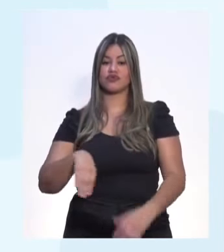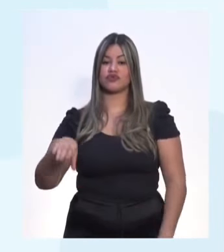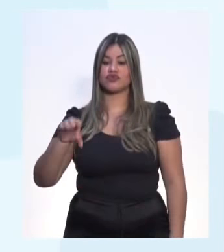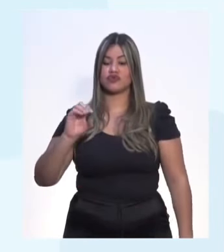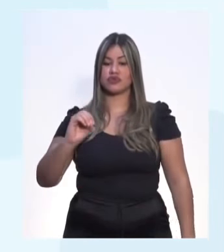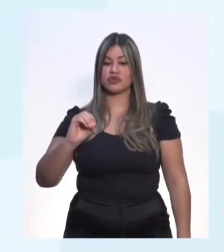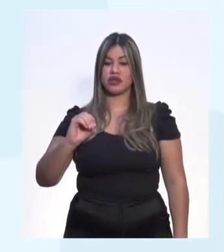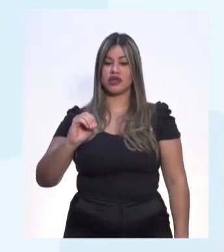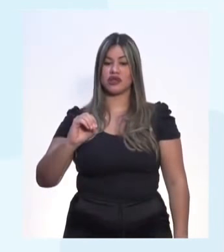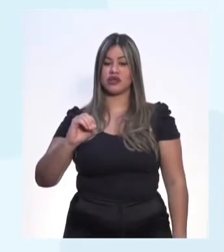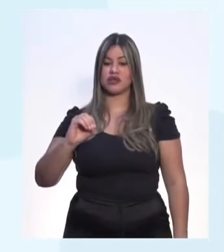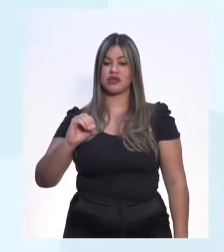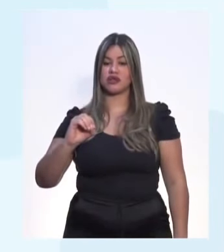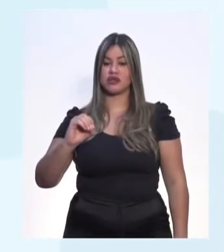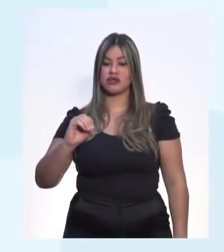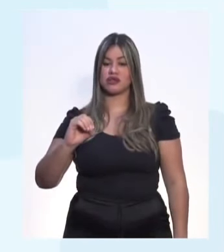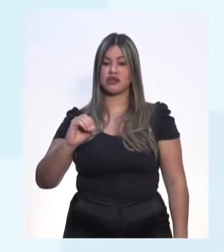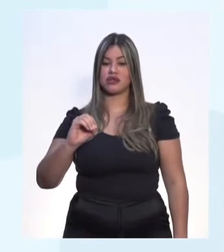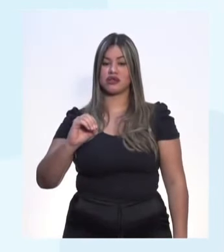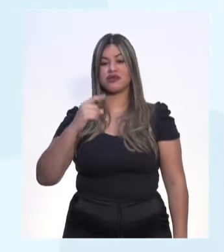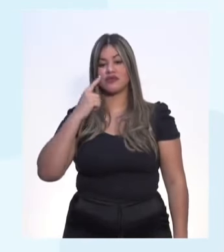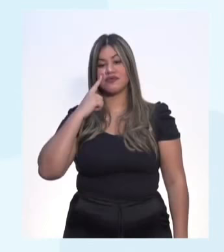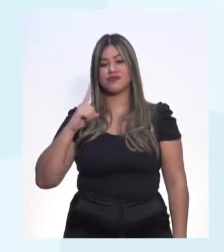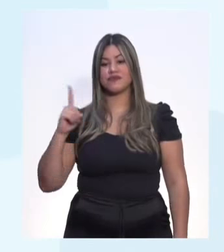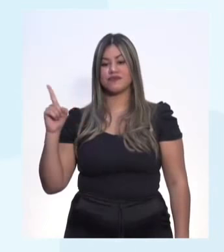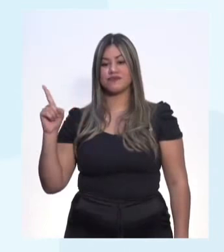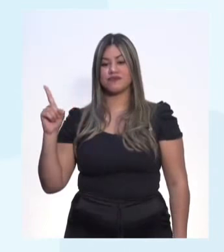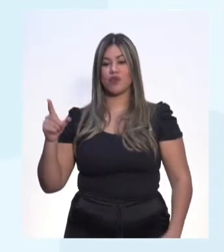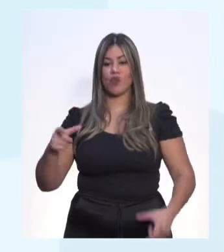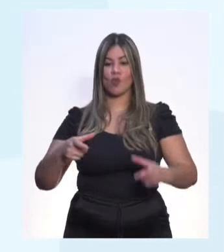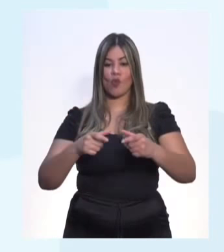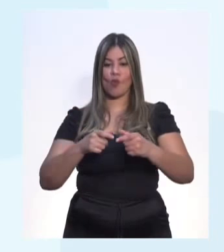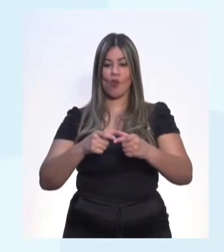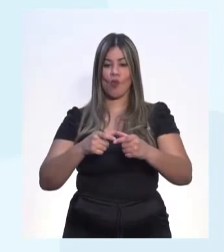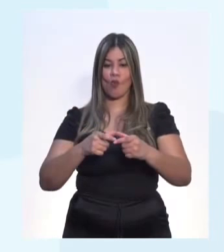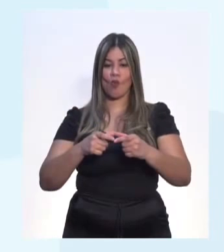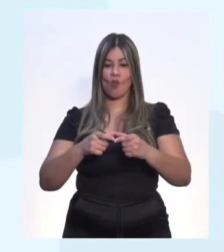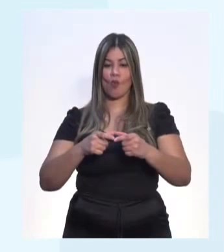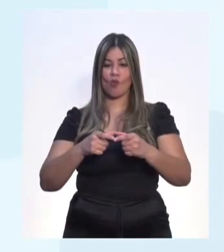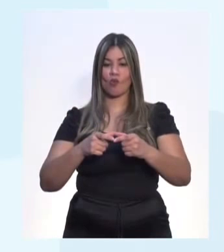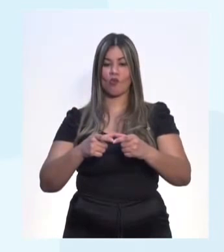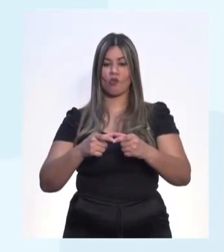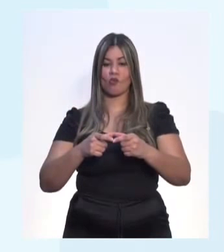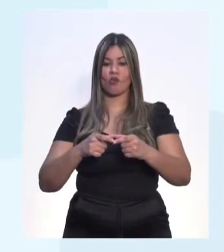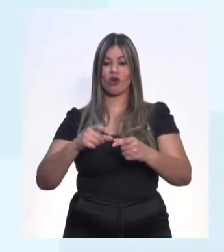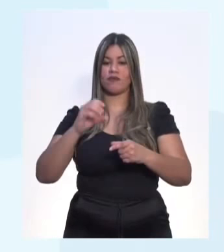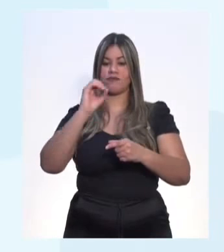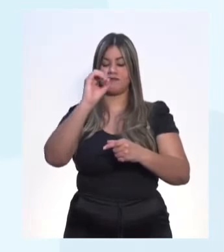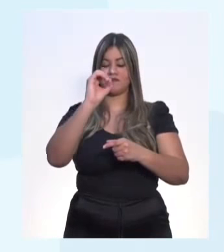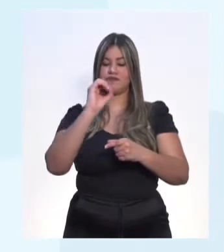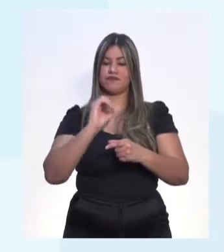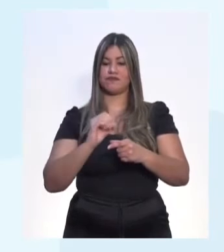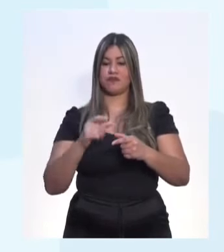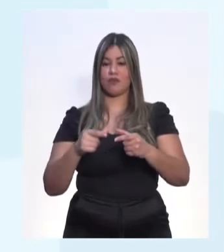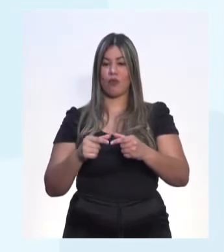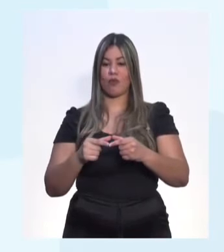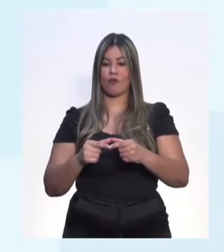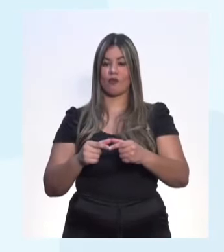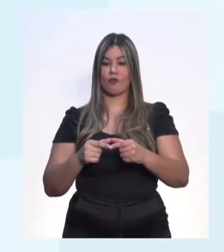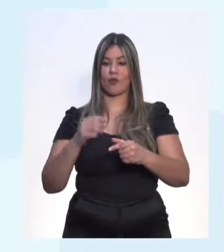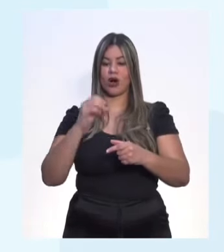zero e aqui embaixo o 22 teríamos a representação para o zero também perceba que é um sistema de